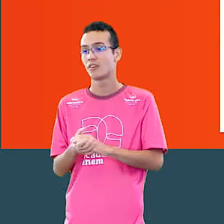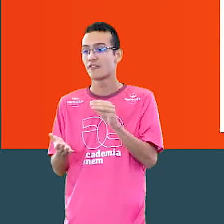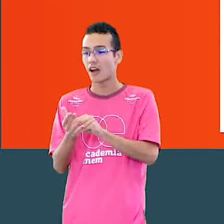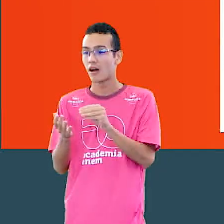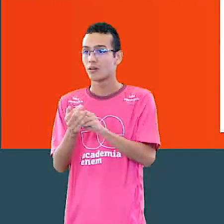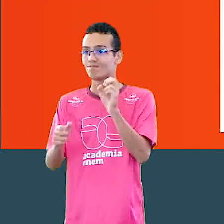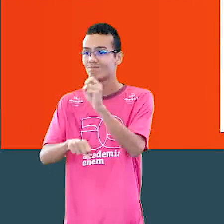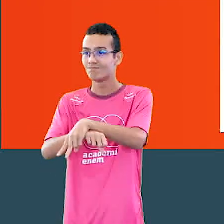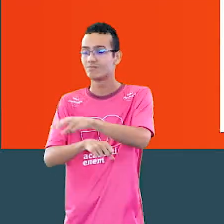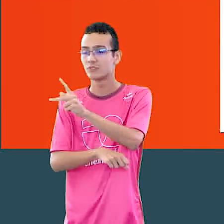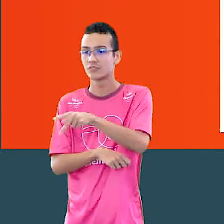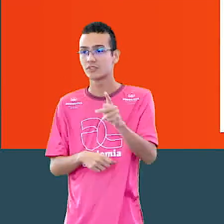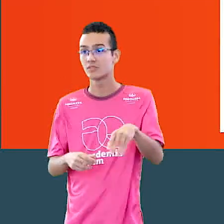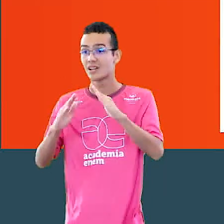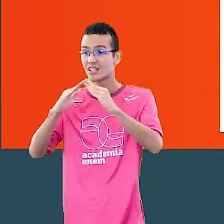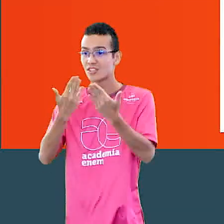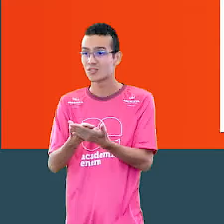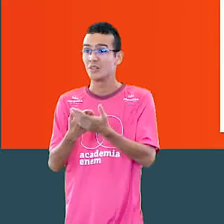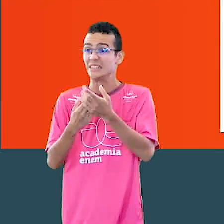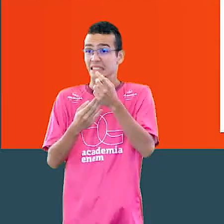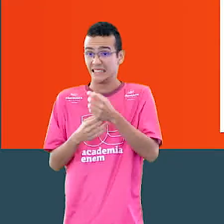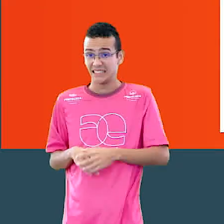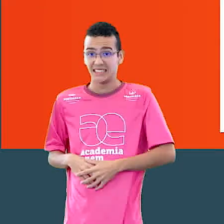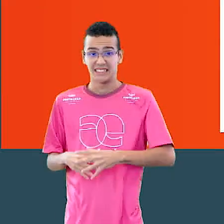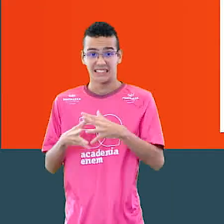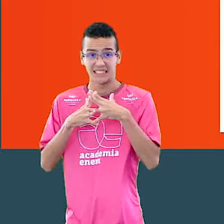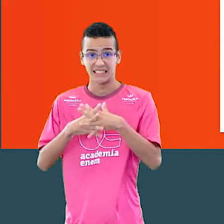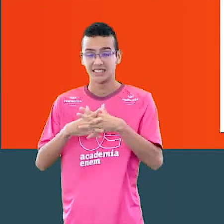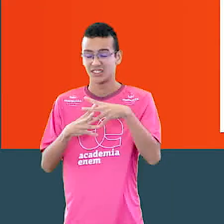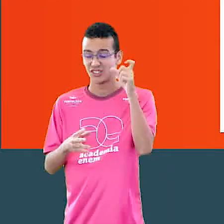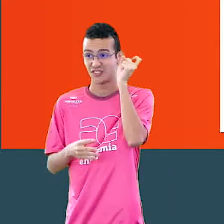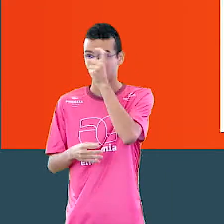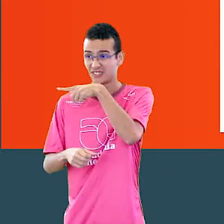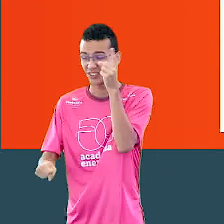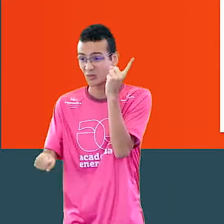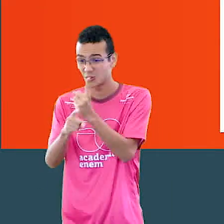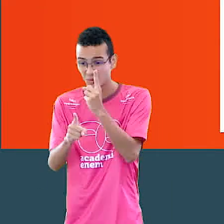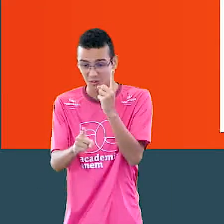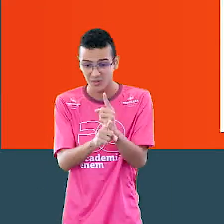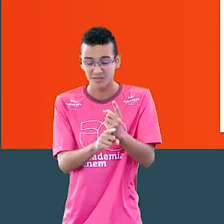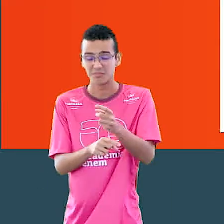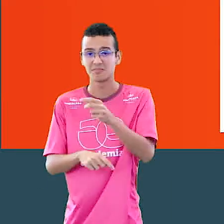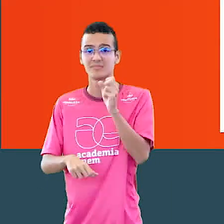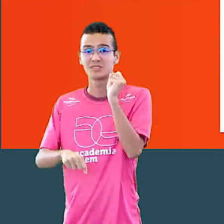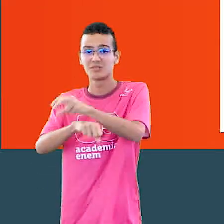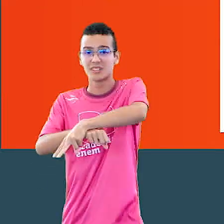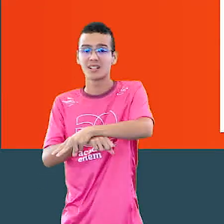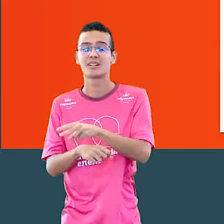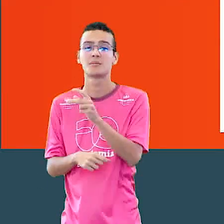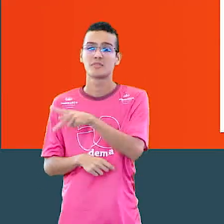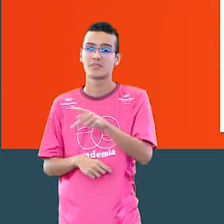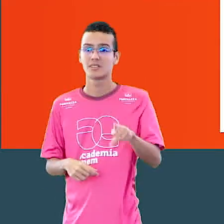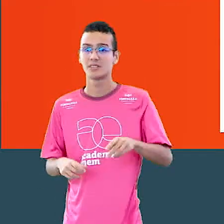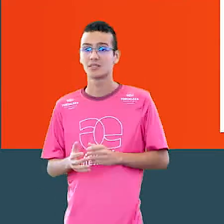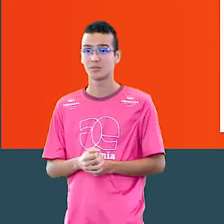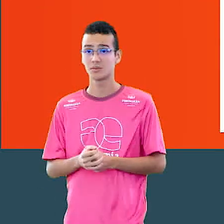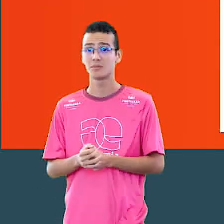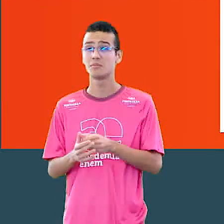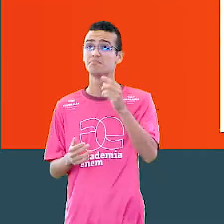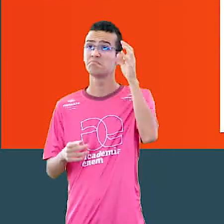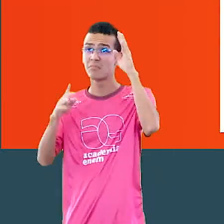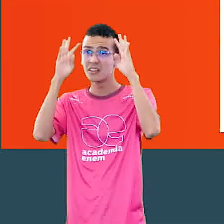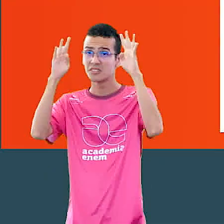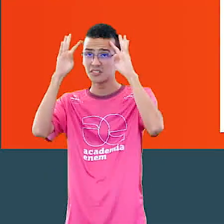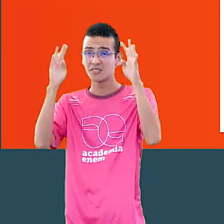com dificuldades de conseguir professores. Pensem, cogitem, tragam essa ideia. De repente, você pode ser